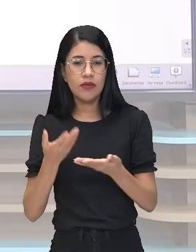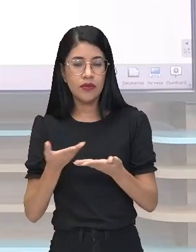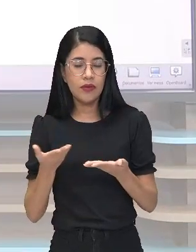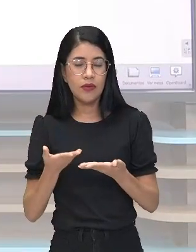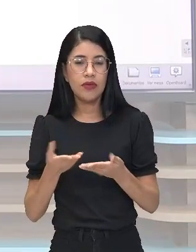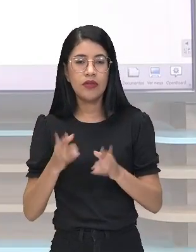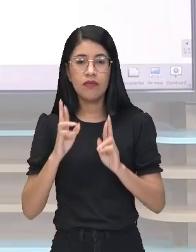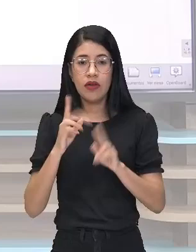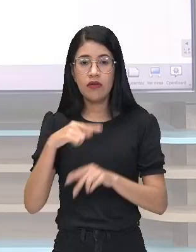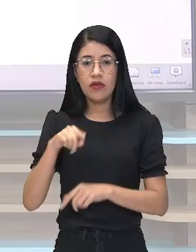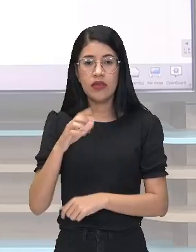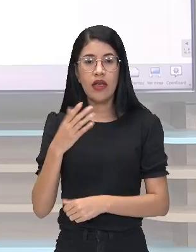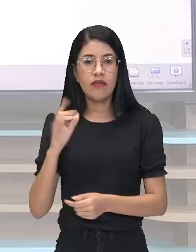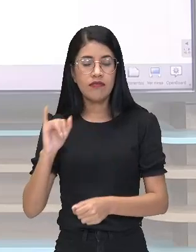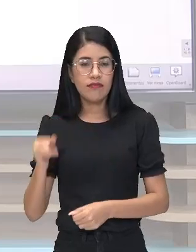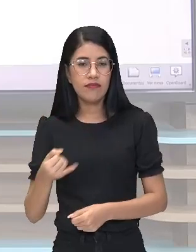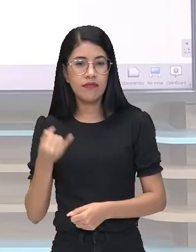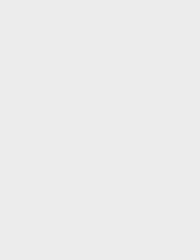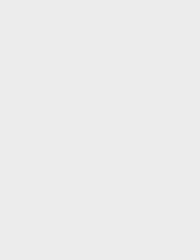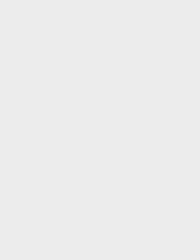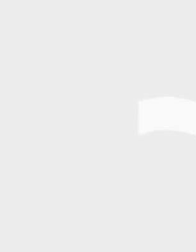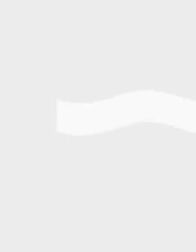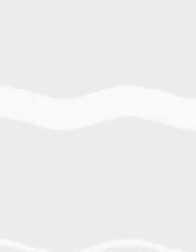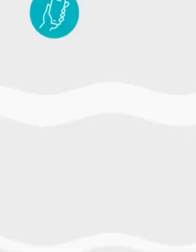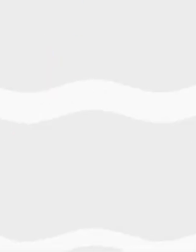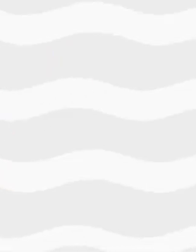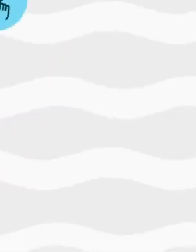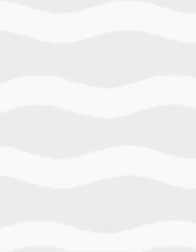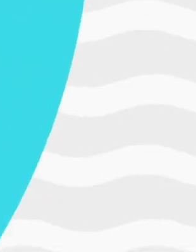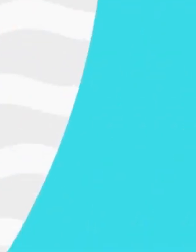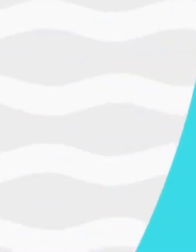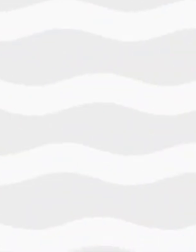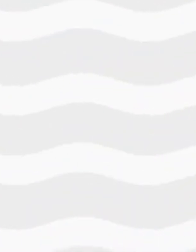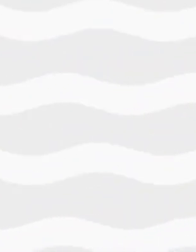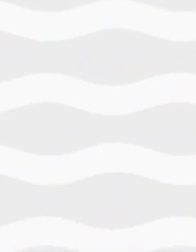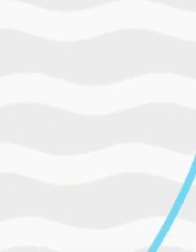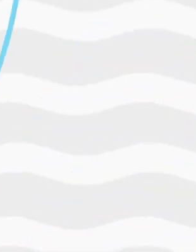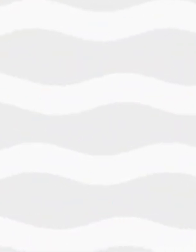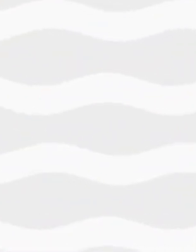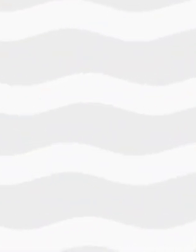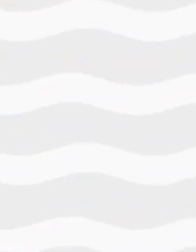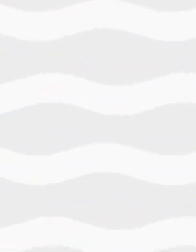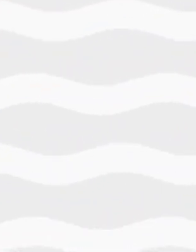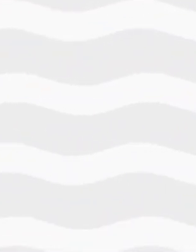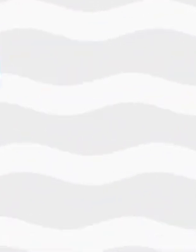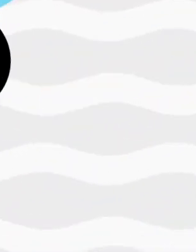que vocês tenham aproveitado, tá bom?